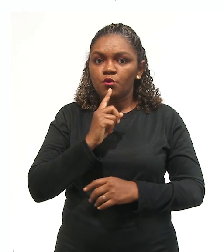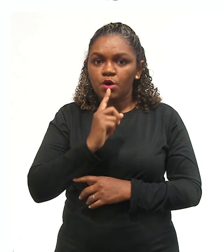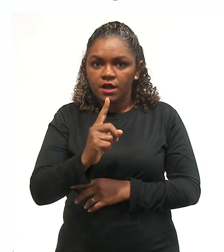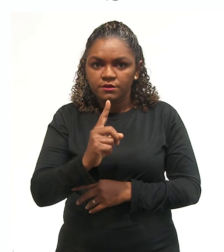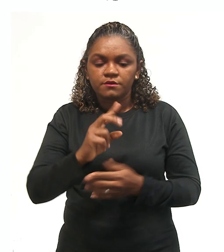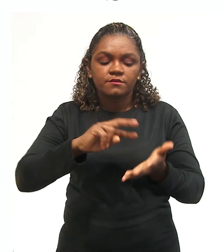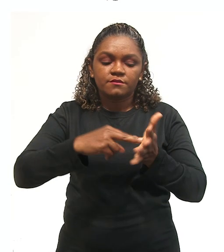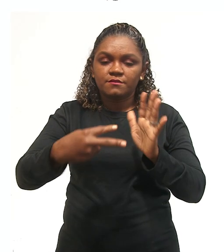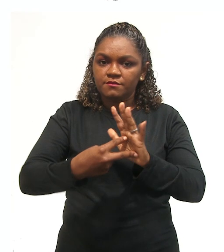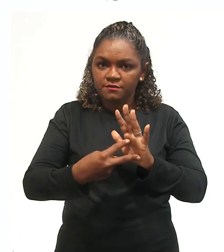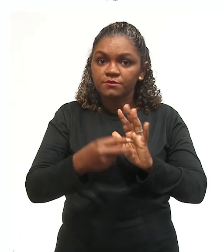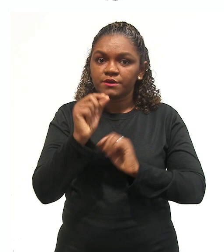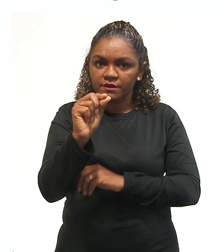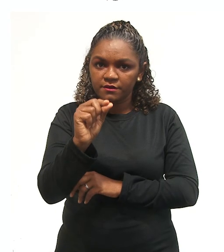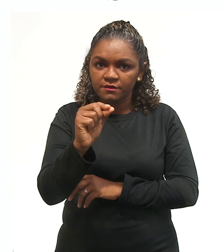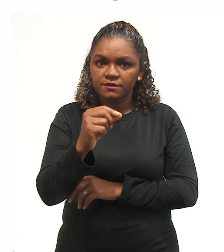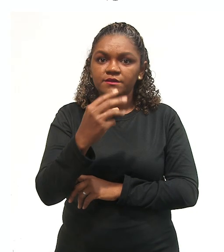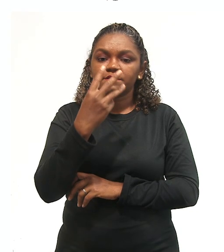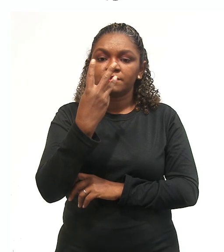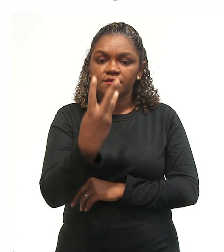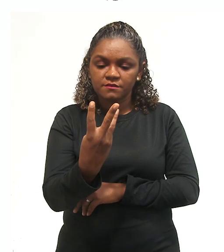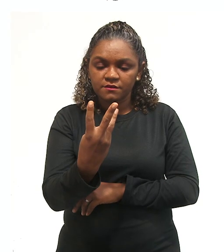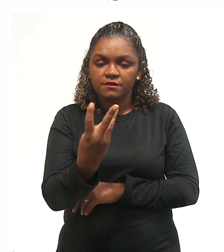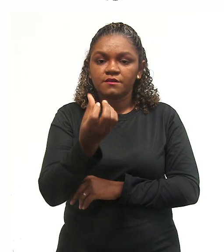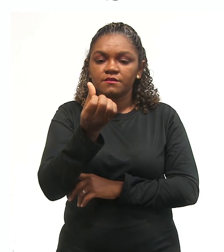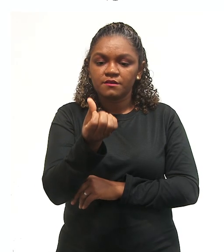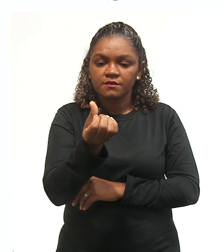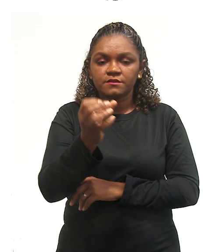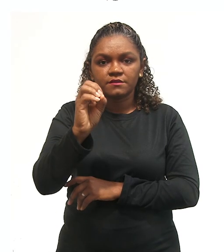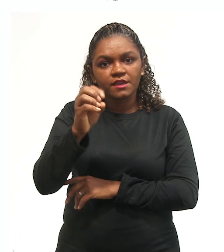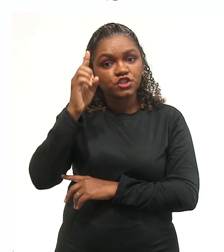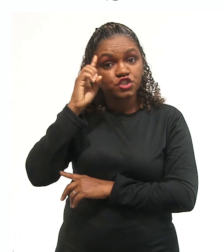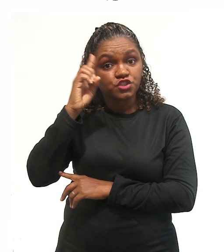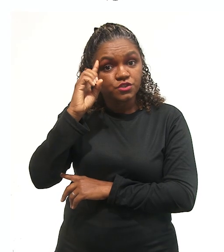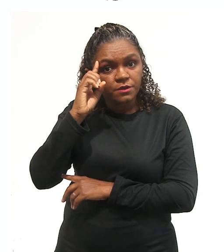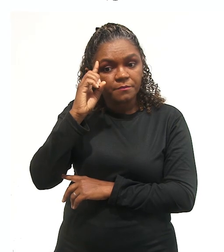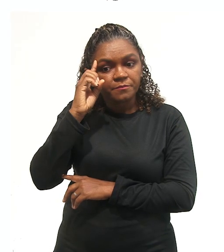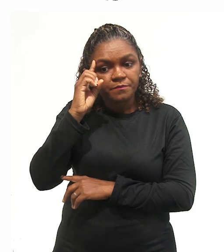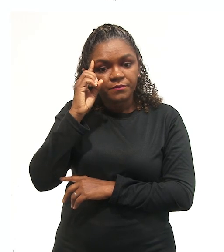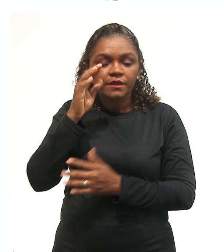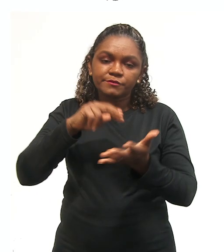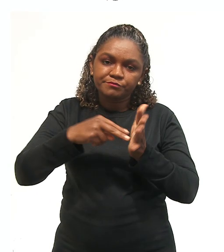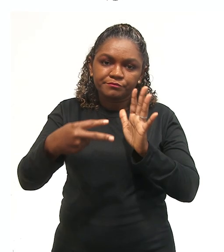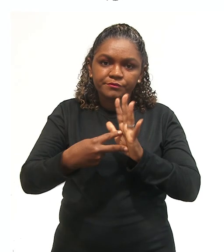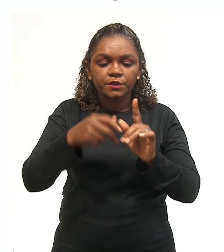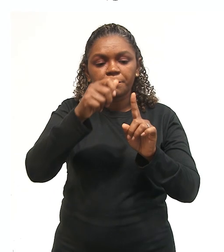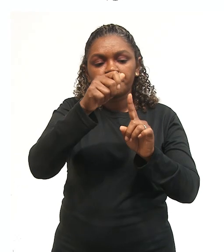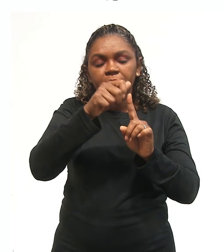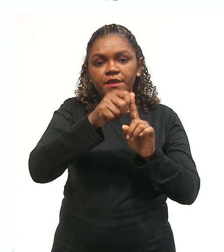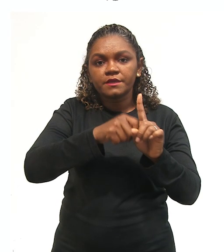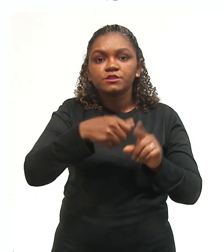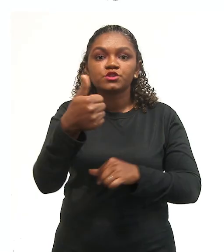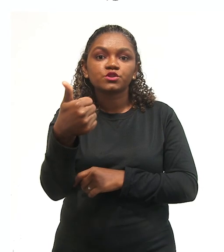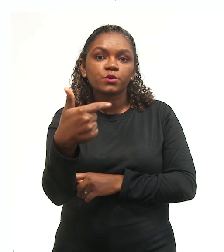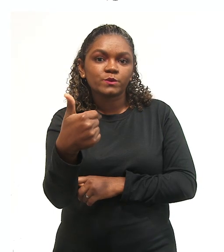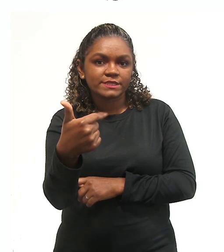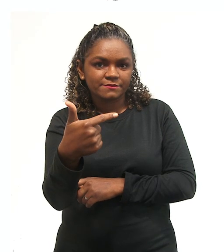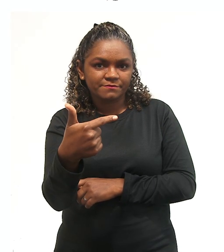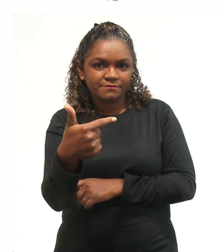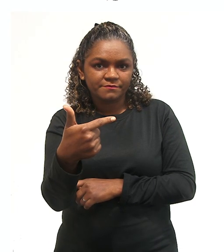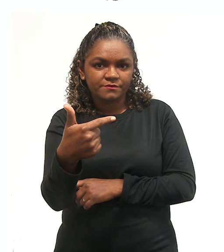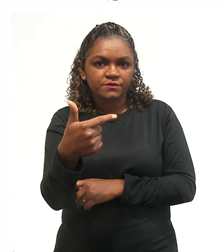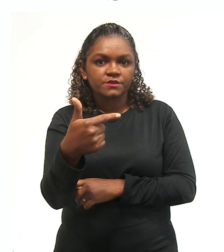tem 360 dias, ou seja, 12 meses de 30 dias cada,